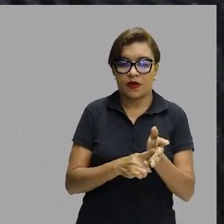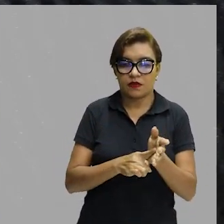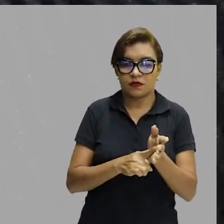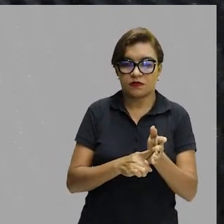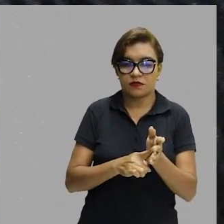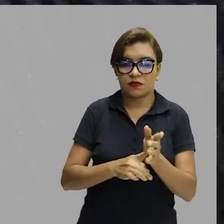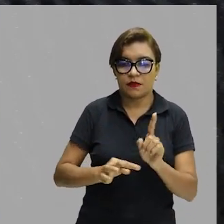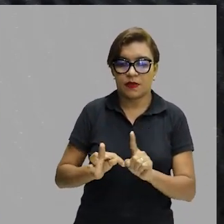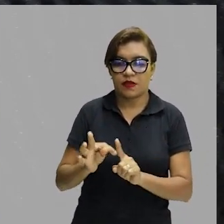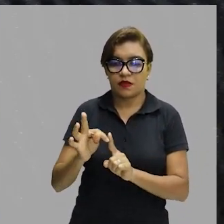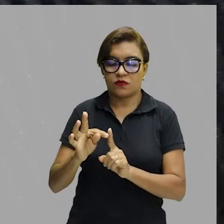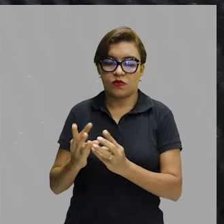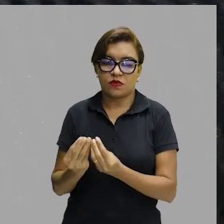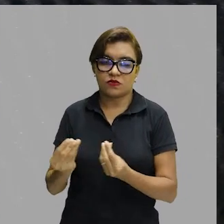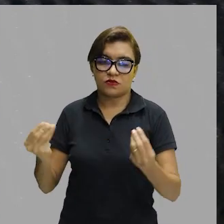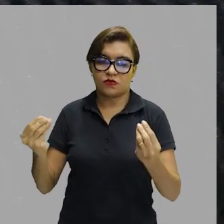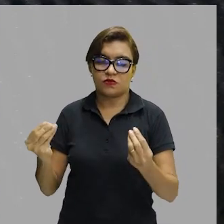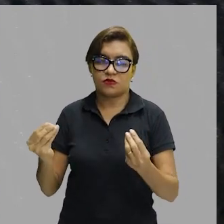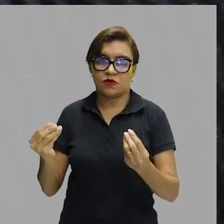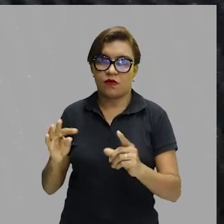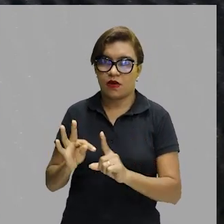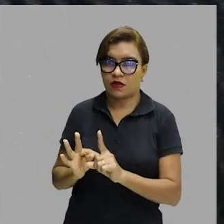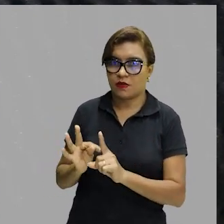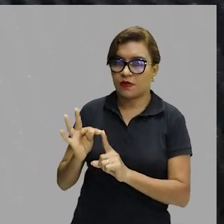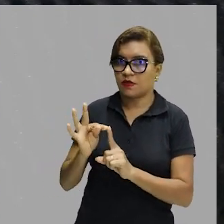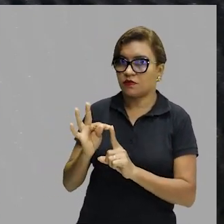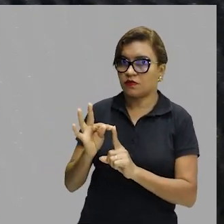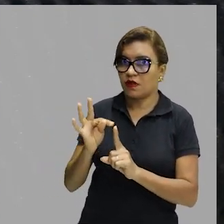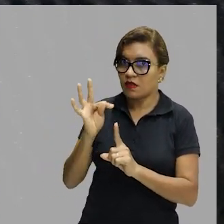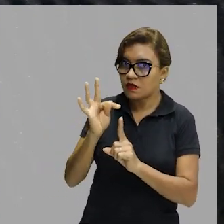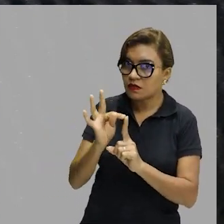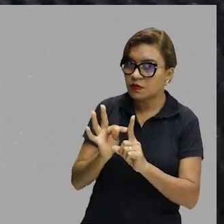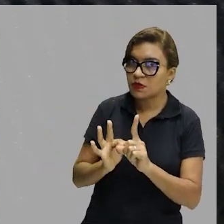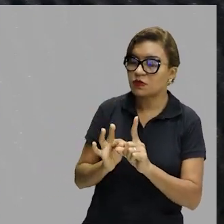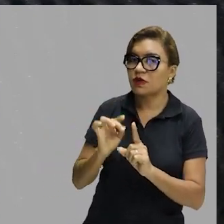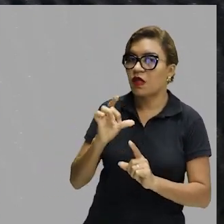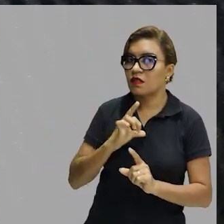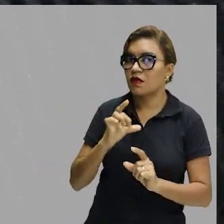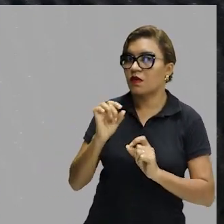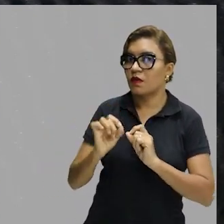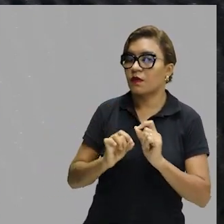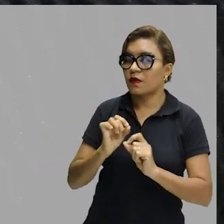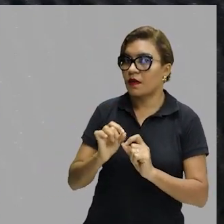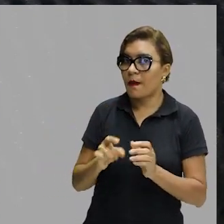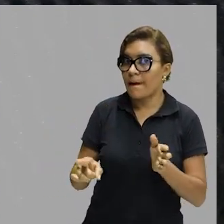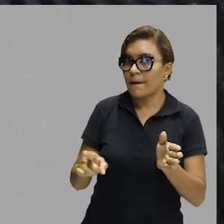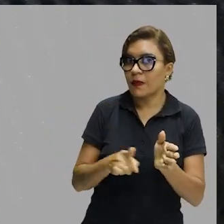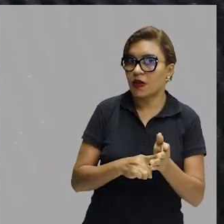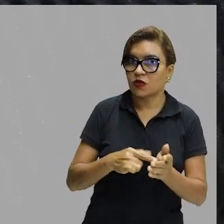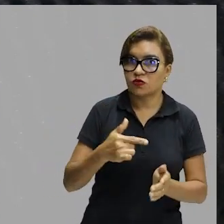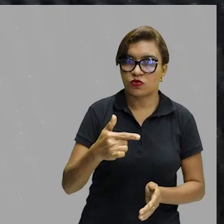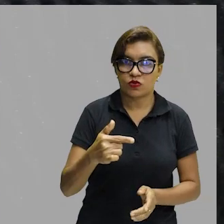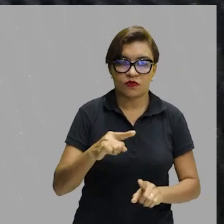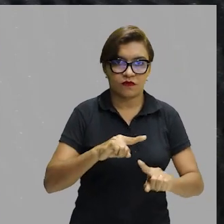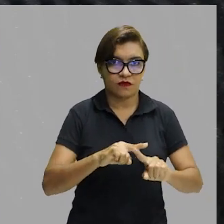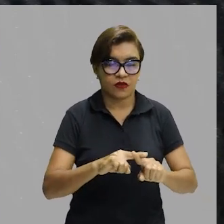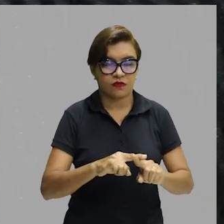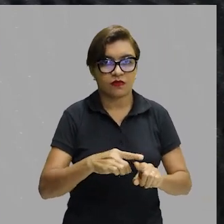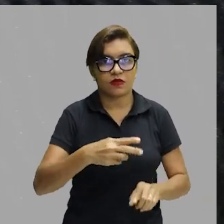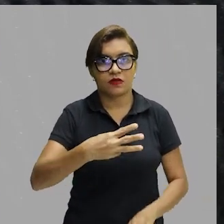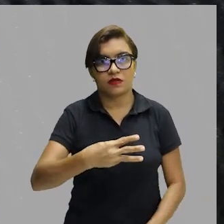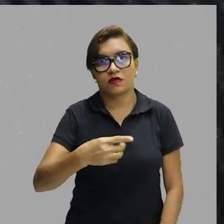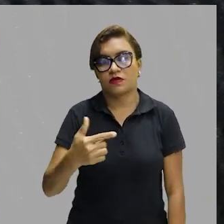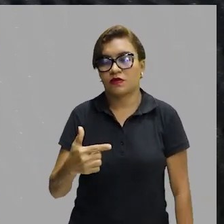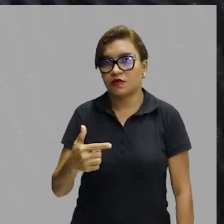solução, eu consigo concluir que a temperatura de congelamento da solução vai ser de menos 2,32